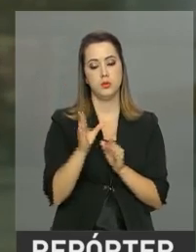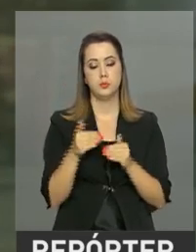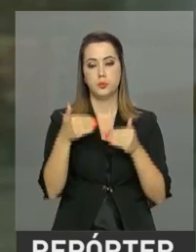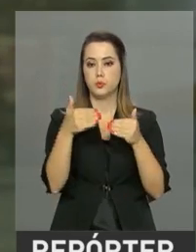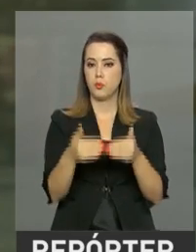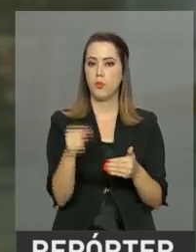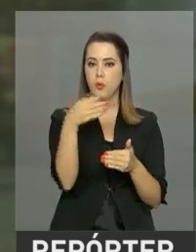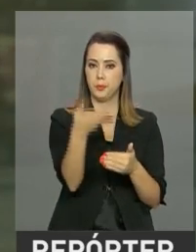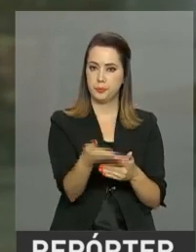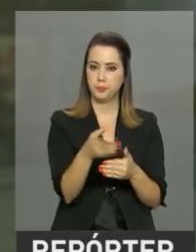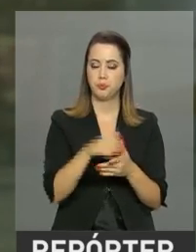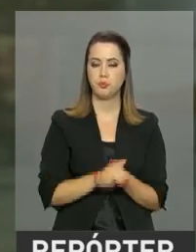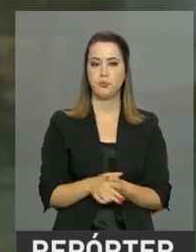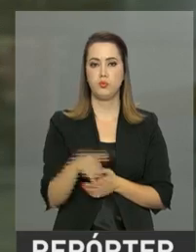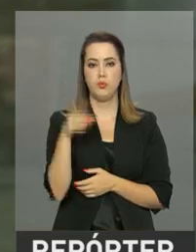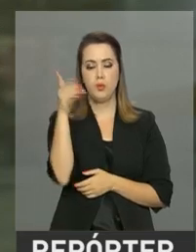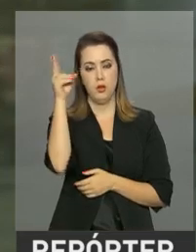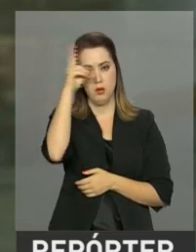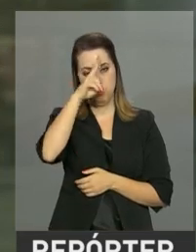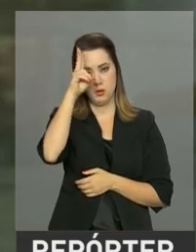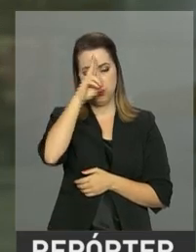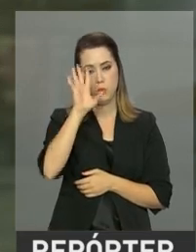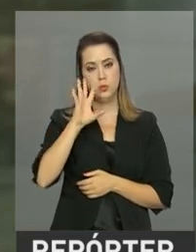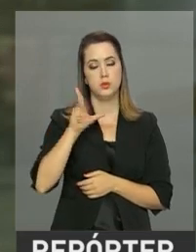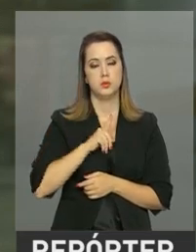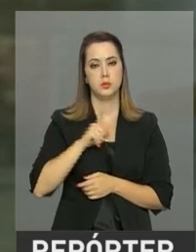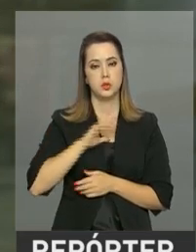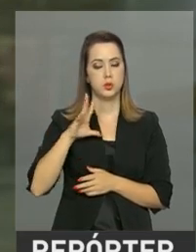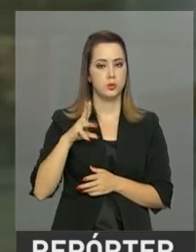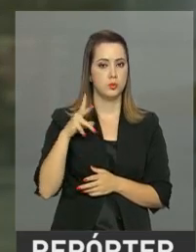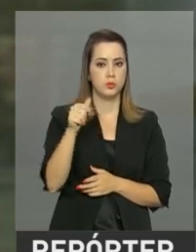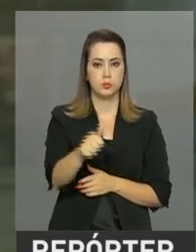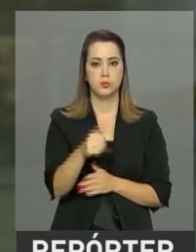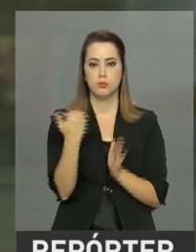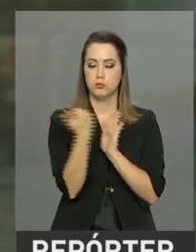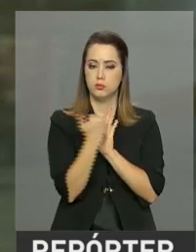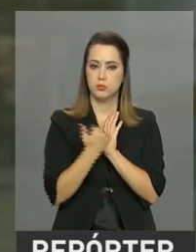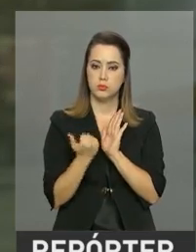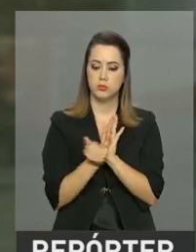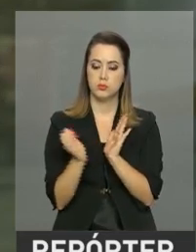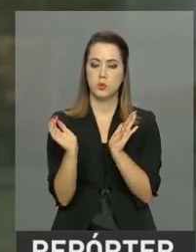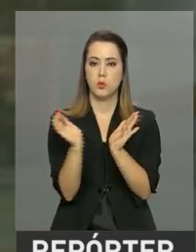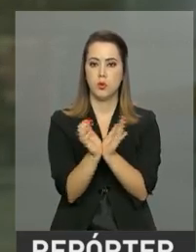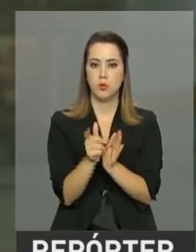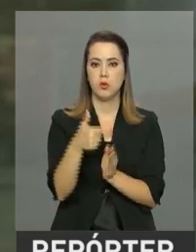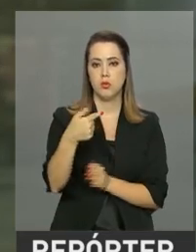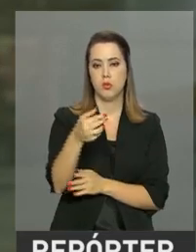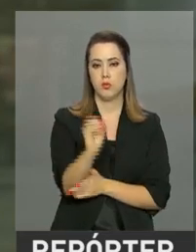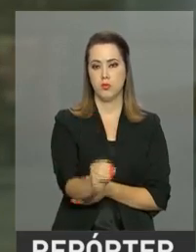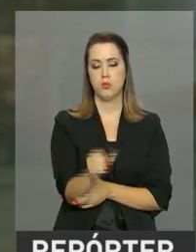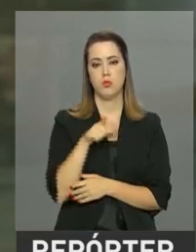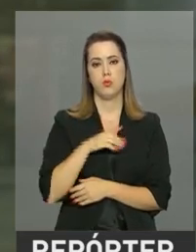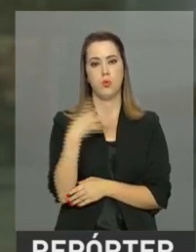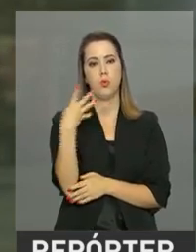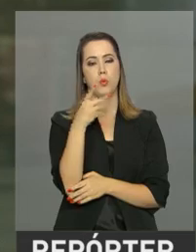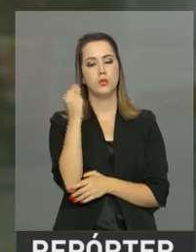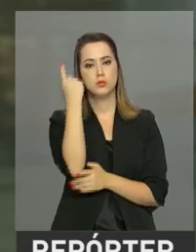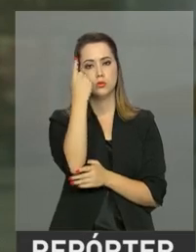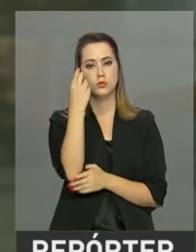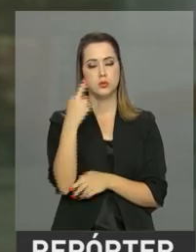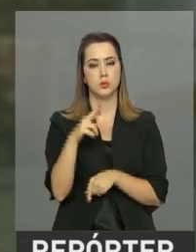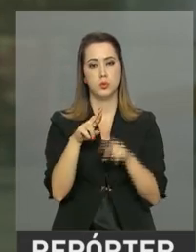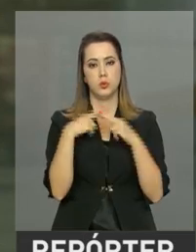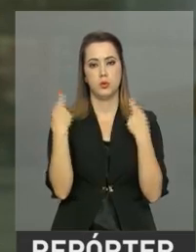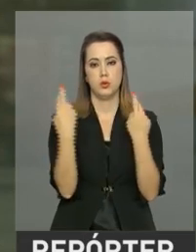segunda-feira, o presidente Michel Temer também dedica toda a sua agenda à cúpula do G20. São outras 4 reuniões de